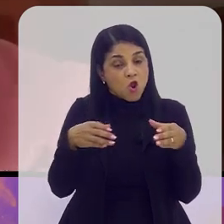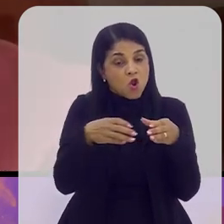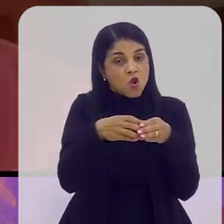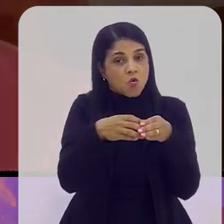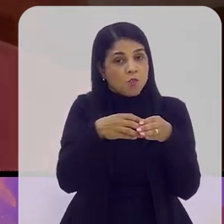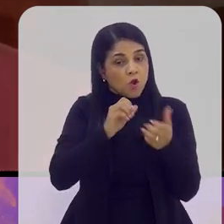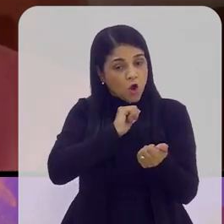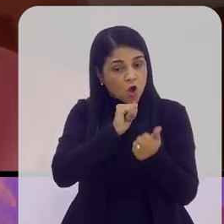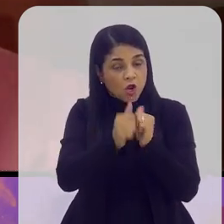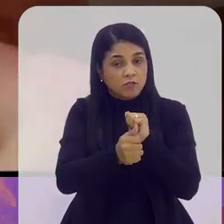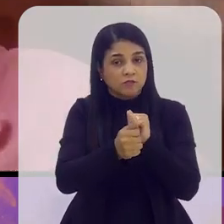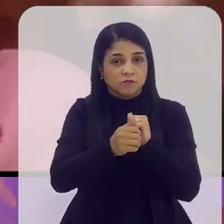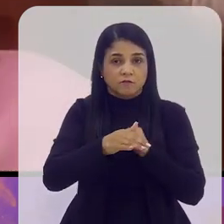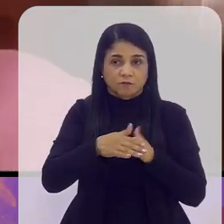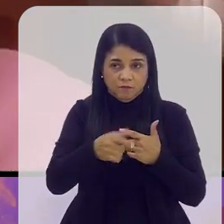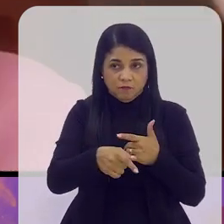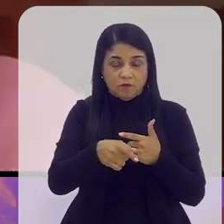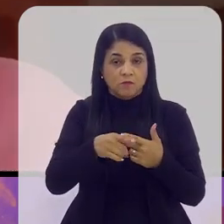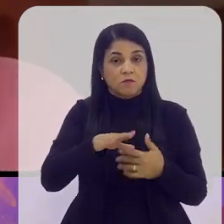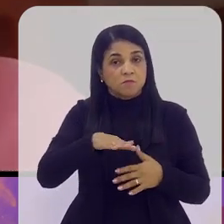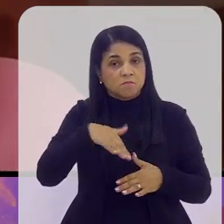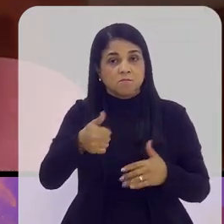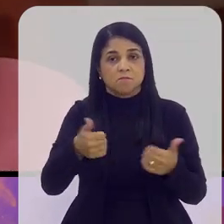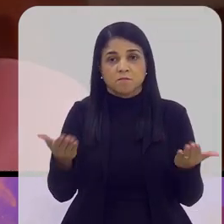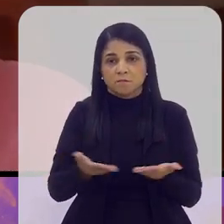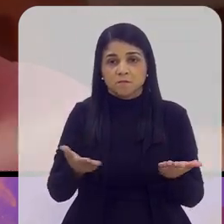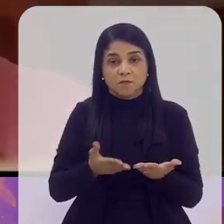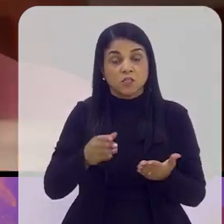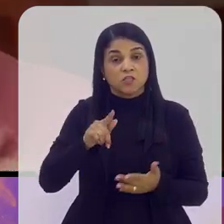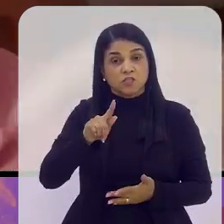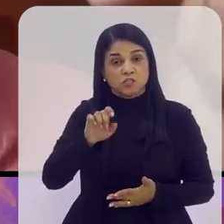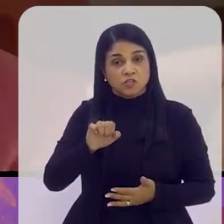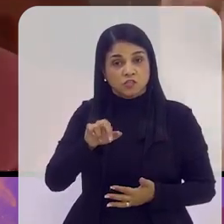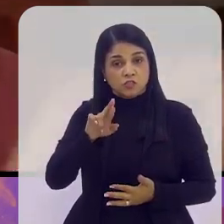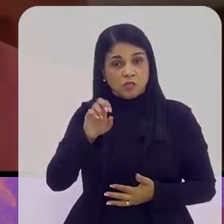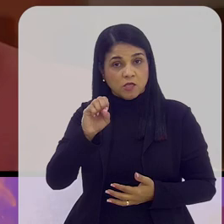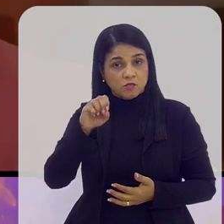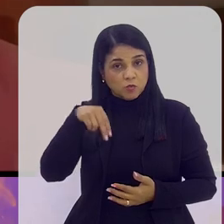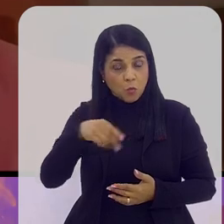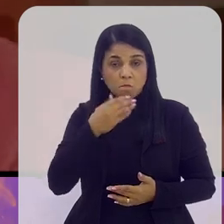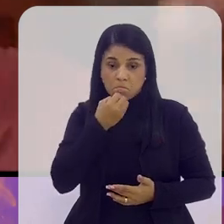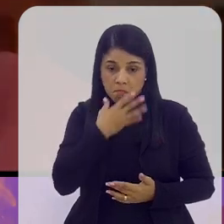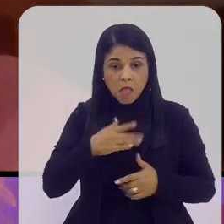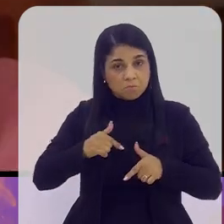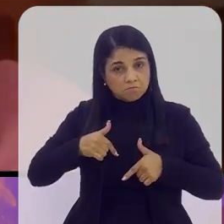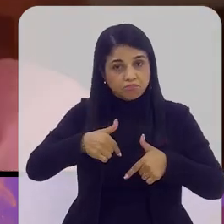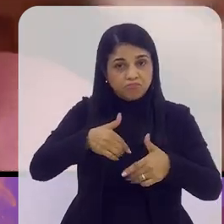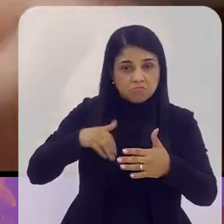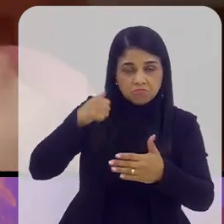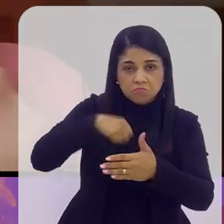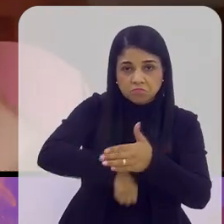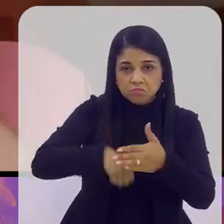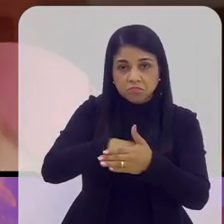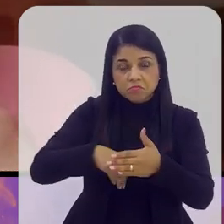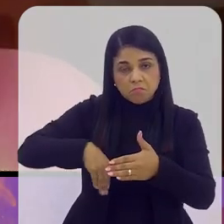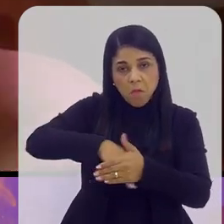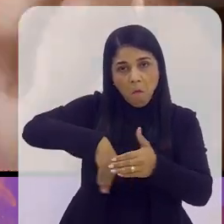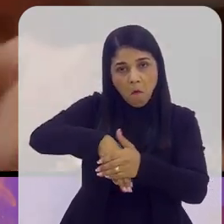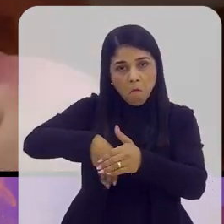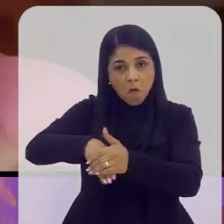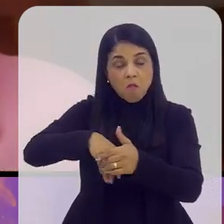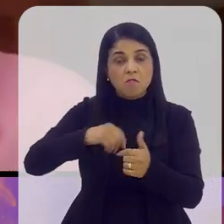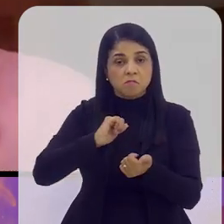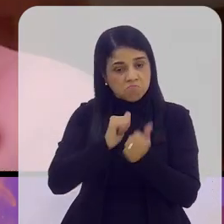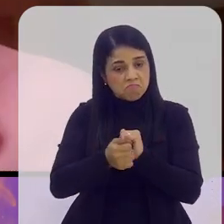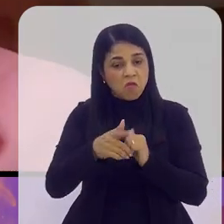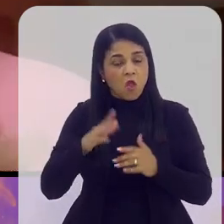futebol é um jogo coletivo. Nos piores jogos do Flamengo com o Sampaoli recentemente, o Gerson jogou bem. O time jogou mal, mas ele jogou bem. Então,